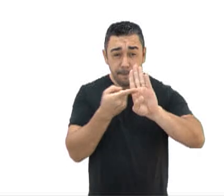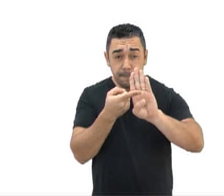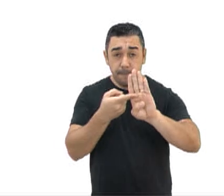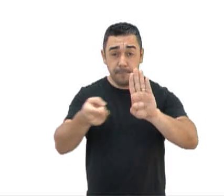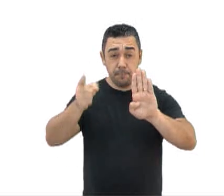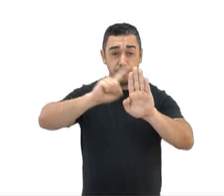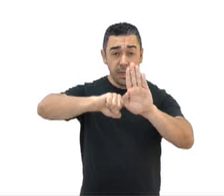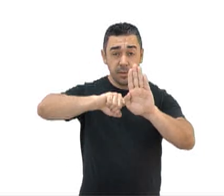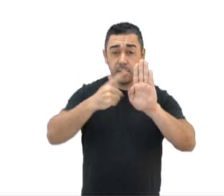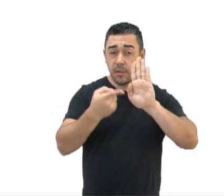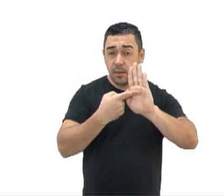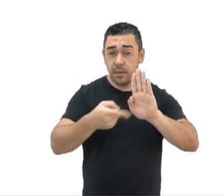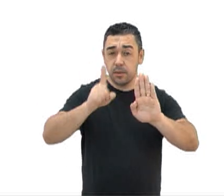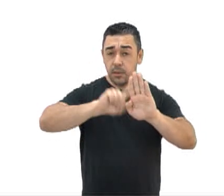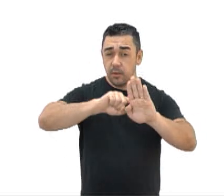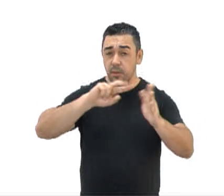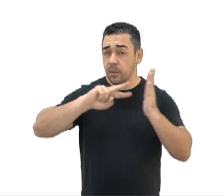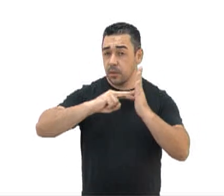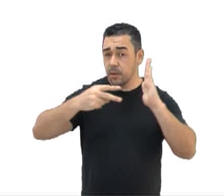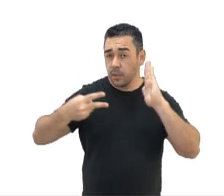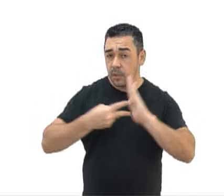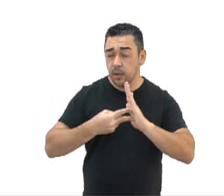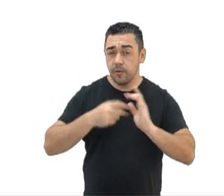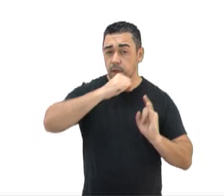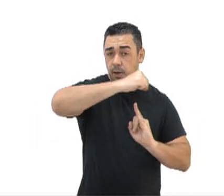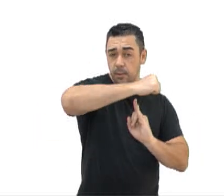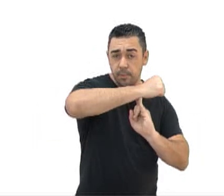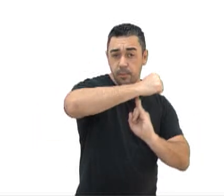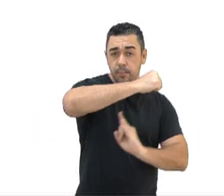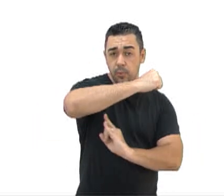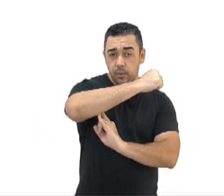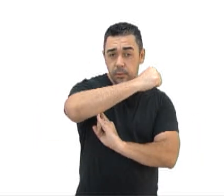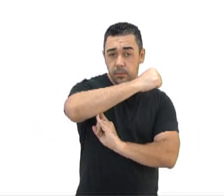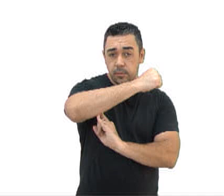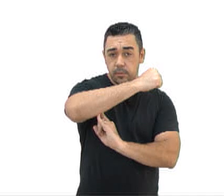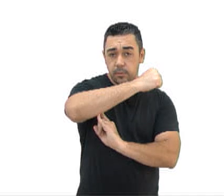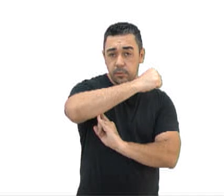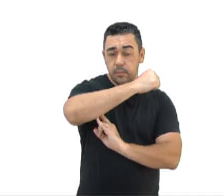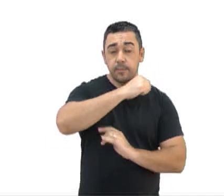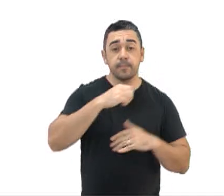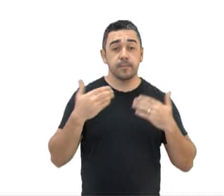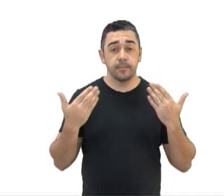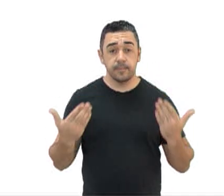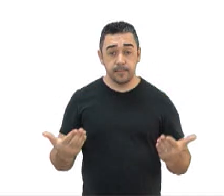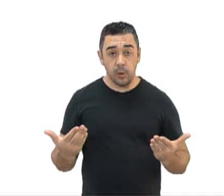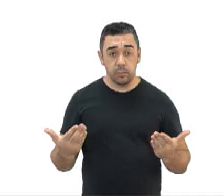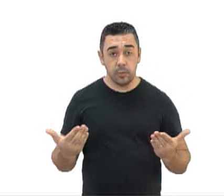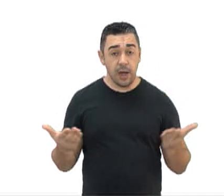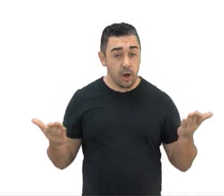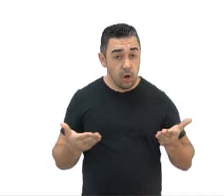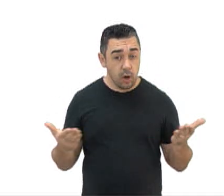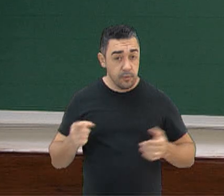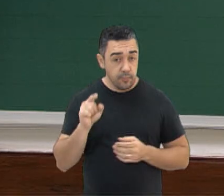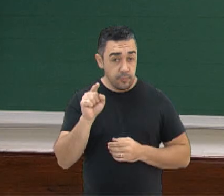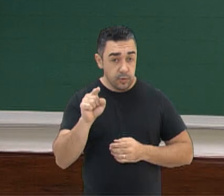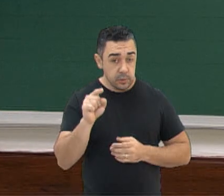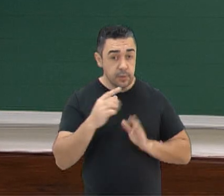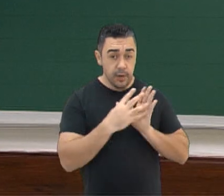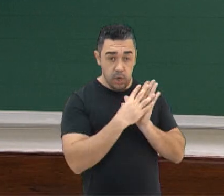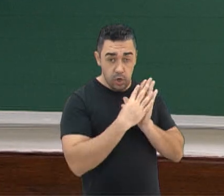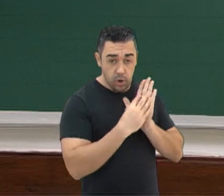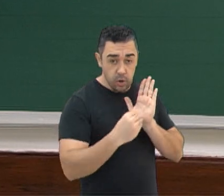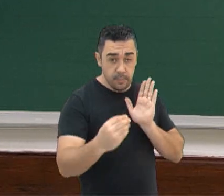Metaforicamente, o que a ponte representa no contexto dessa obra? Então, agora, você vai copiar